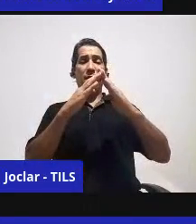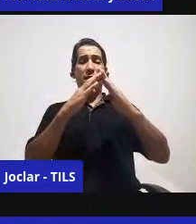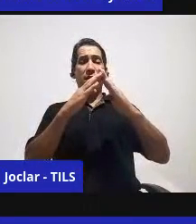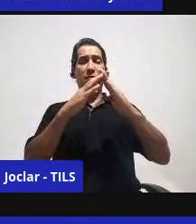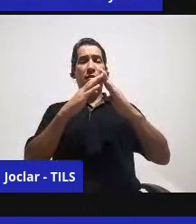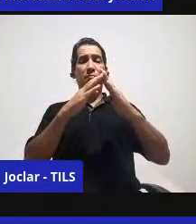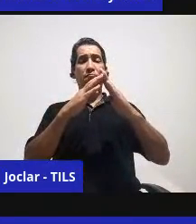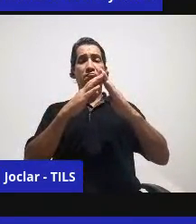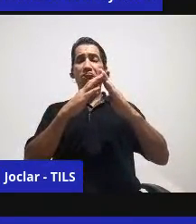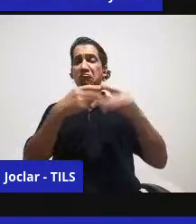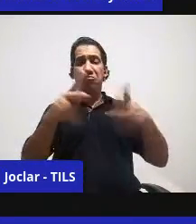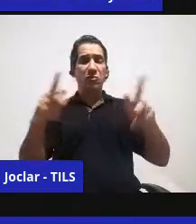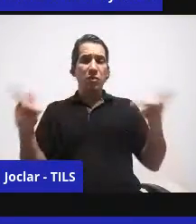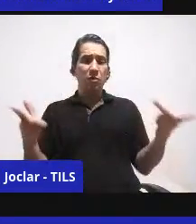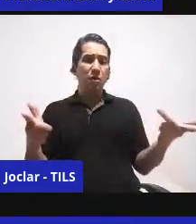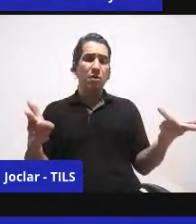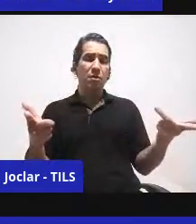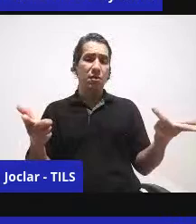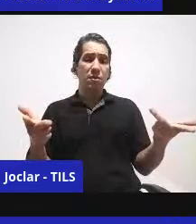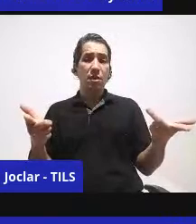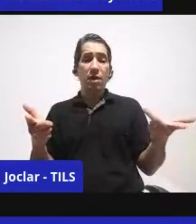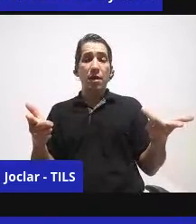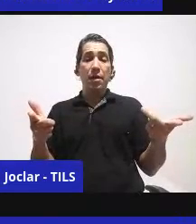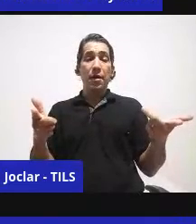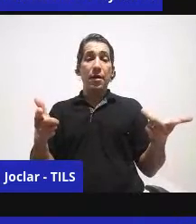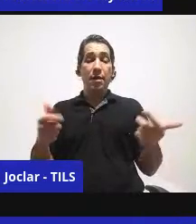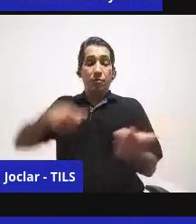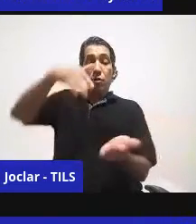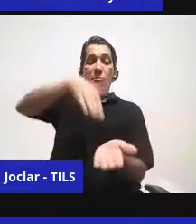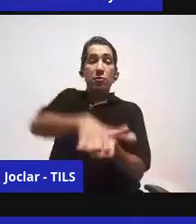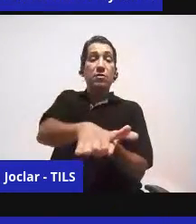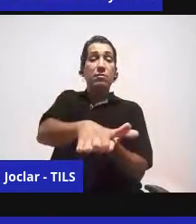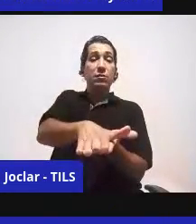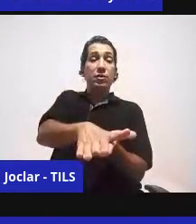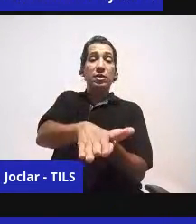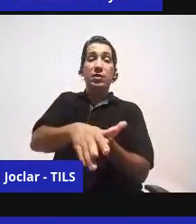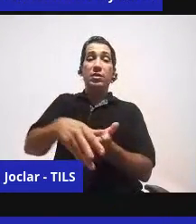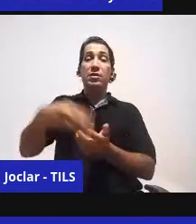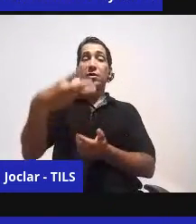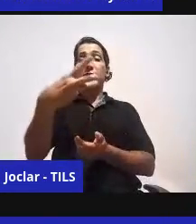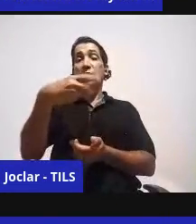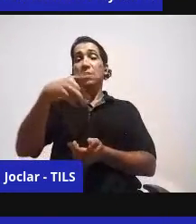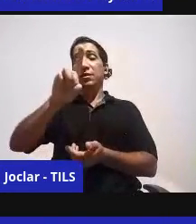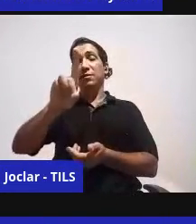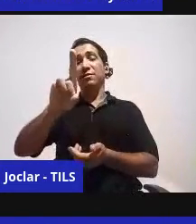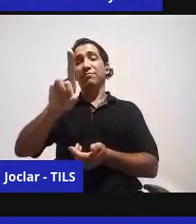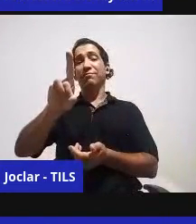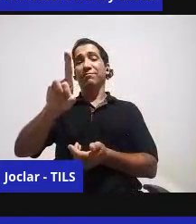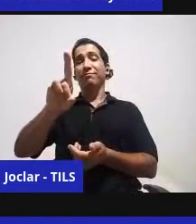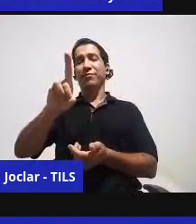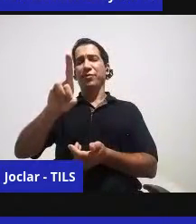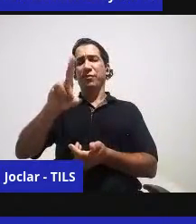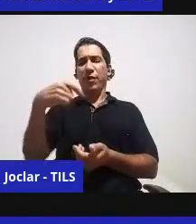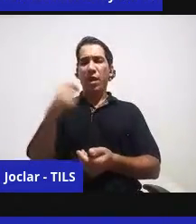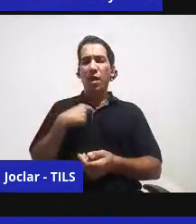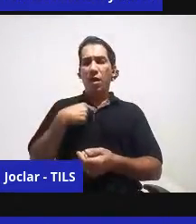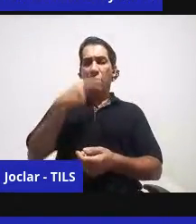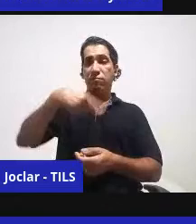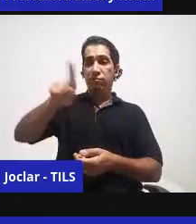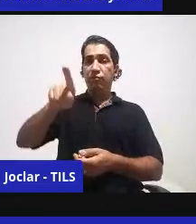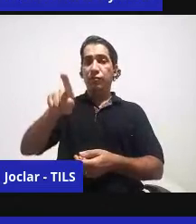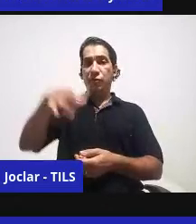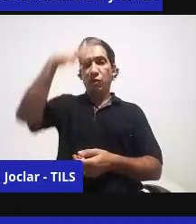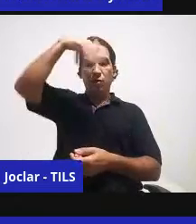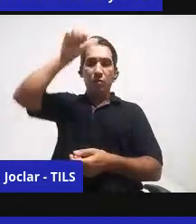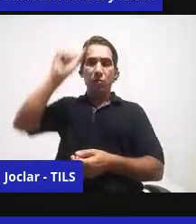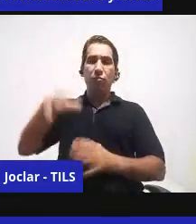inexorável. Todos nós, daqui a 3 anos, eu vou estar aí em Campo Grande, fazendo uma palestra na Universidade Federal do Mato Grosso do